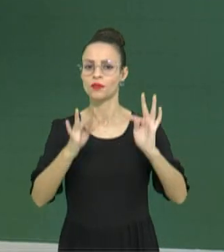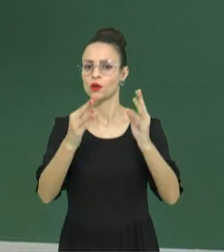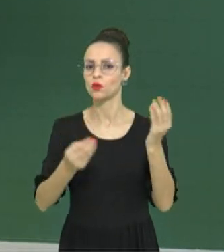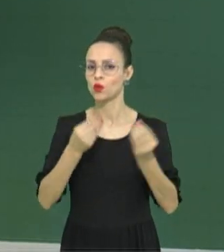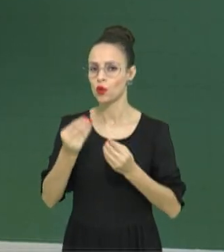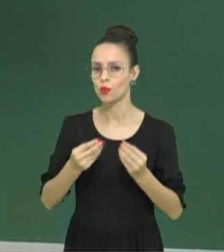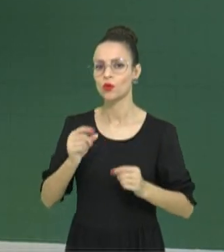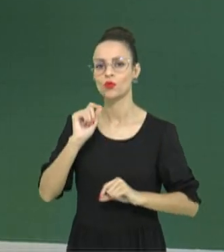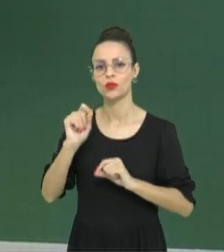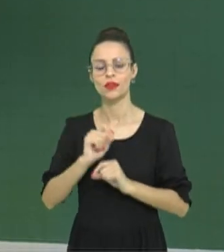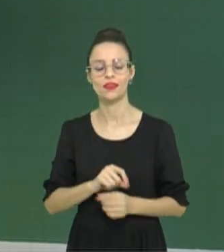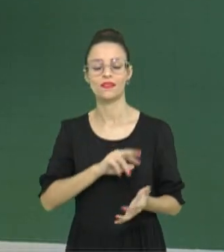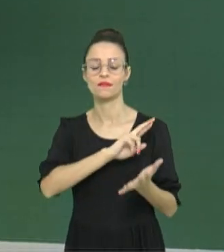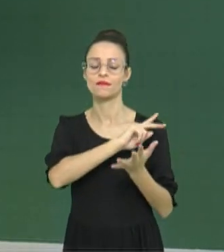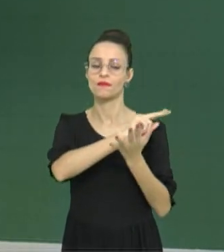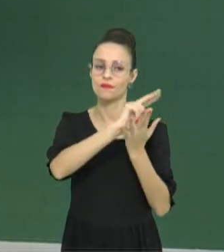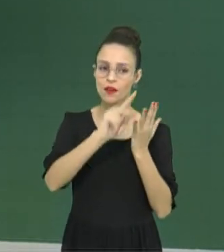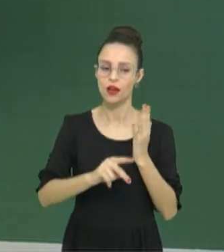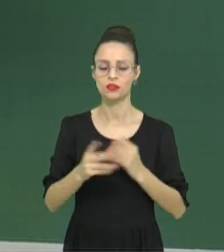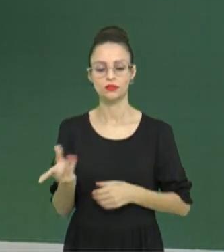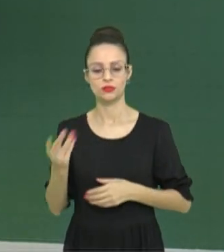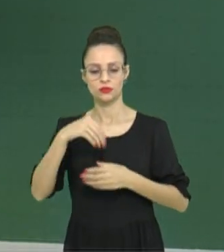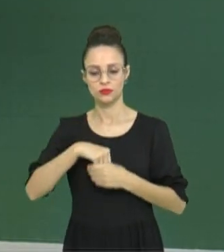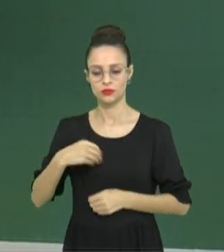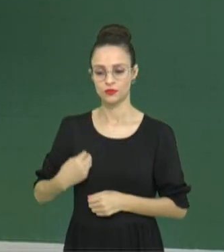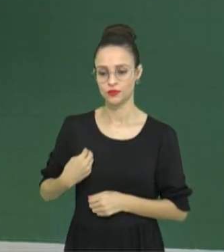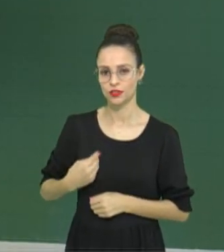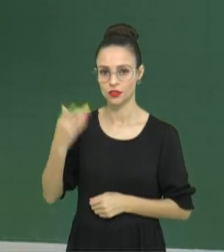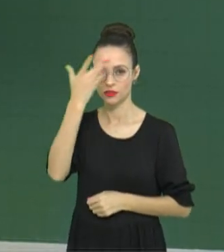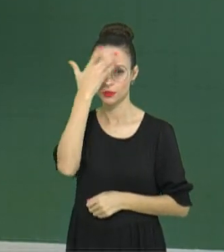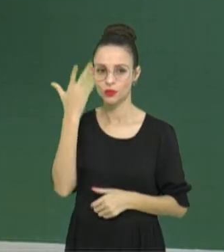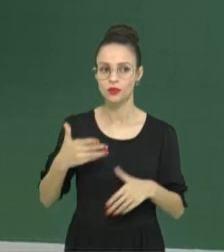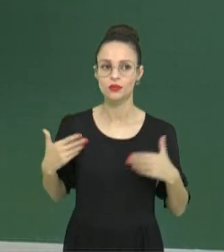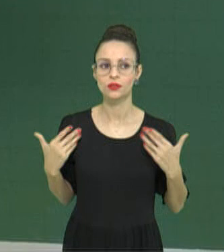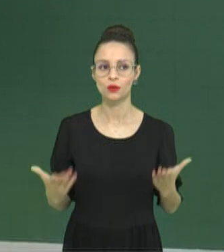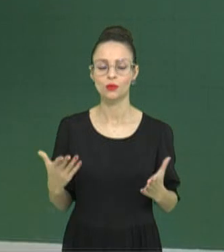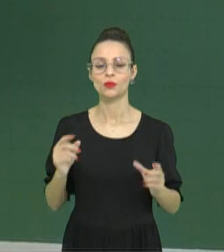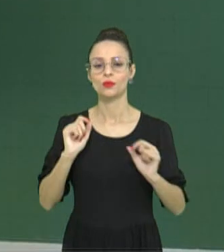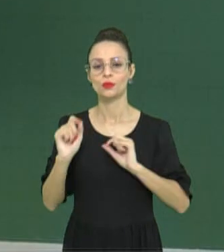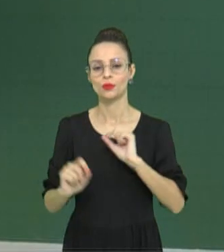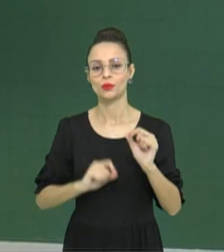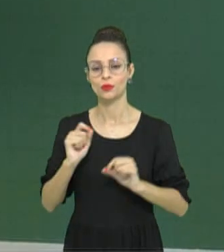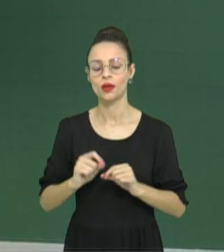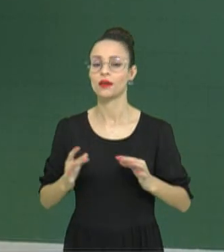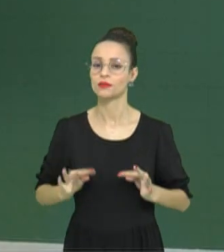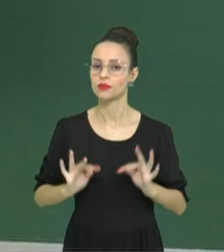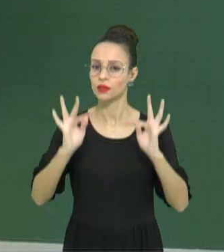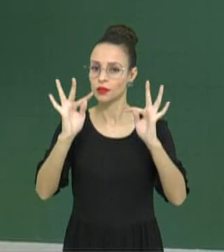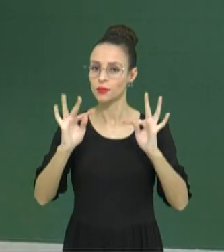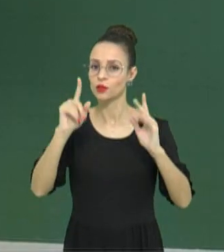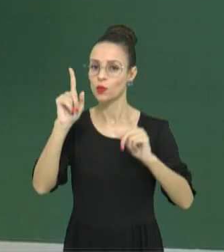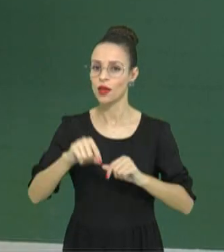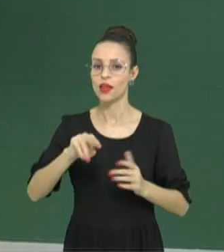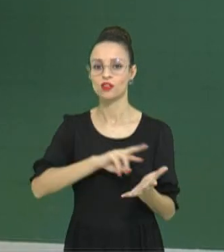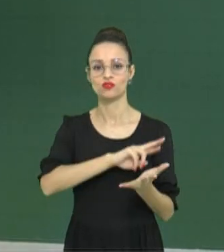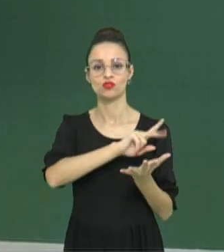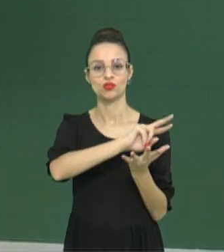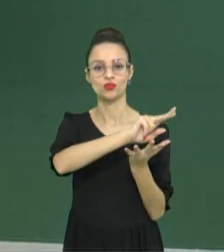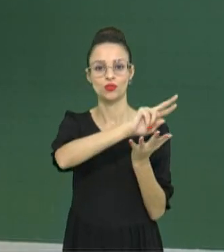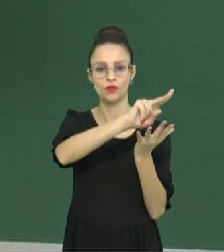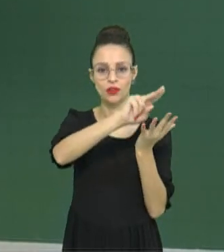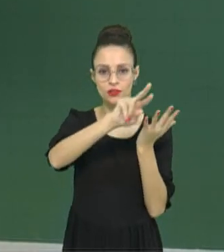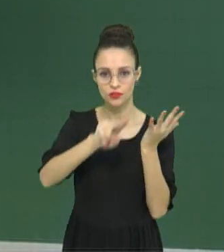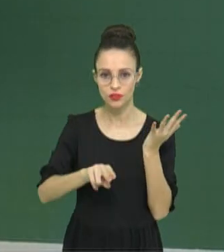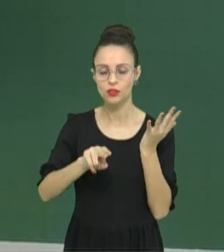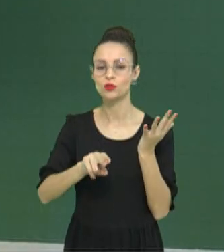ele atinge vários segmentos da vida dessas pessoas, então o tratamento é de maneira diversificada, ou